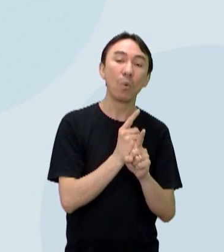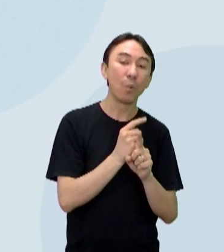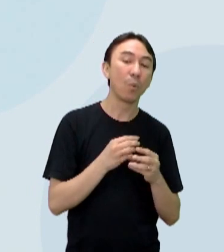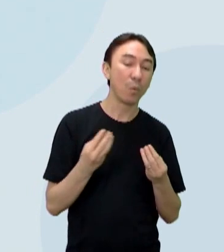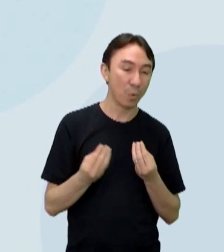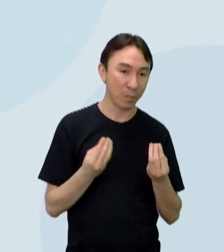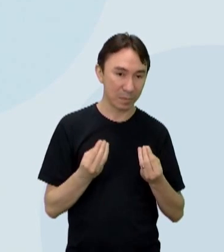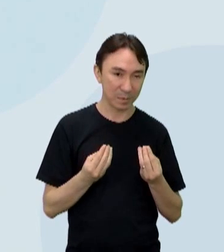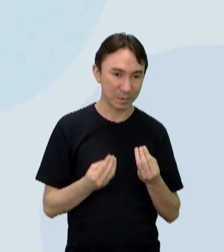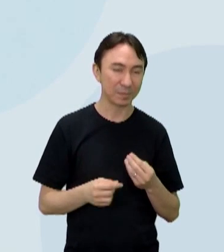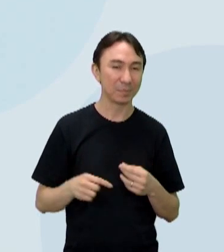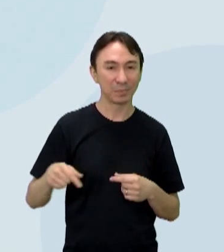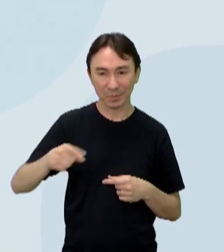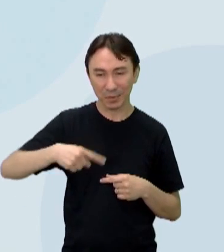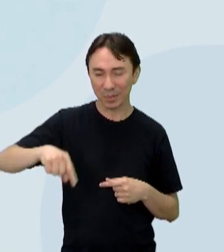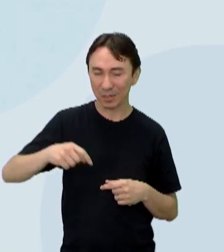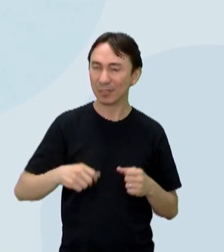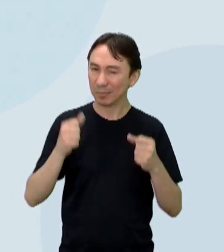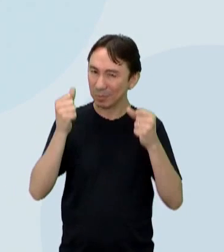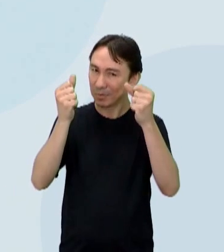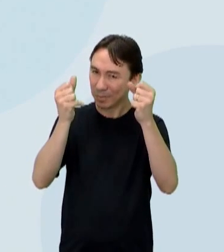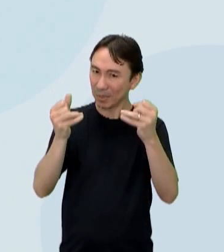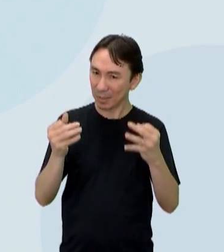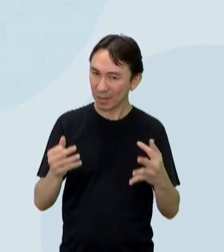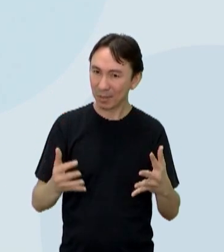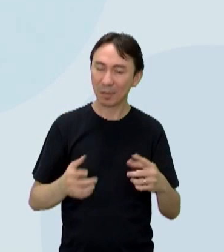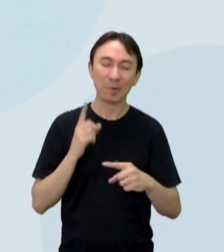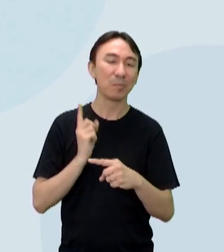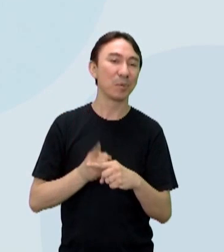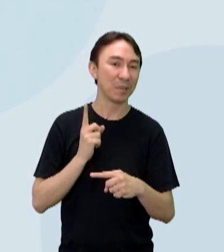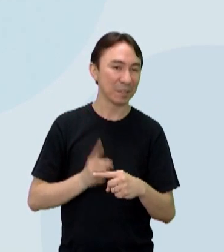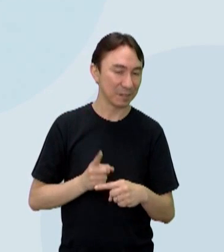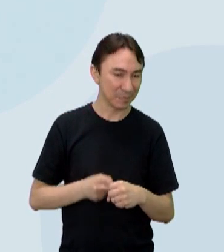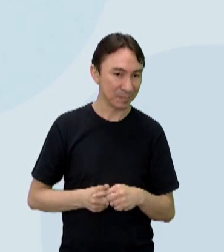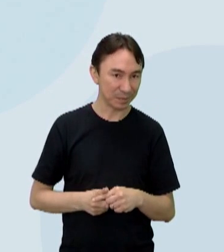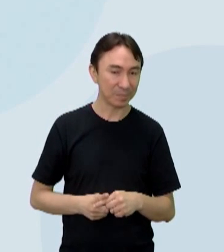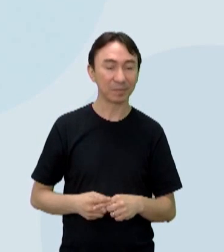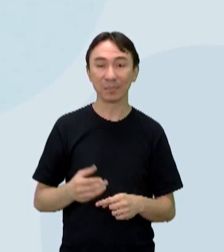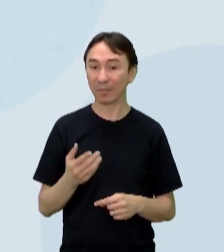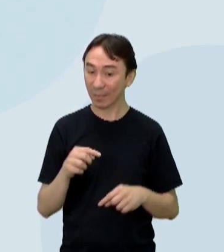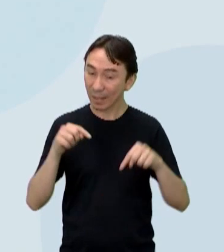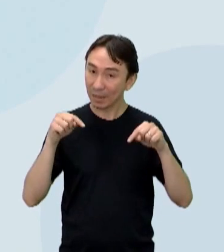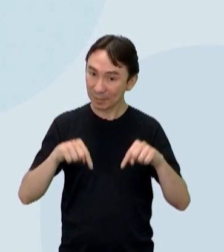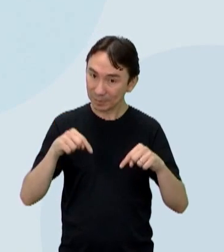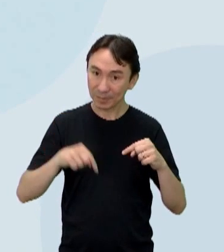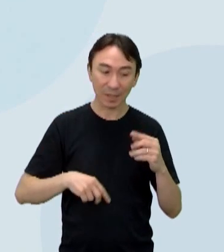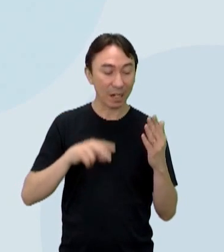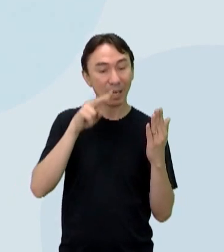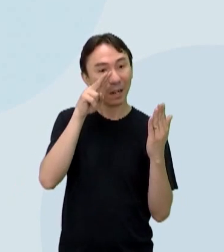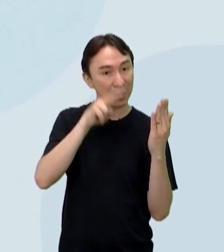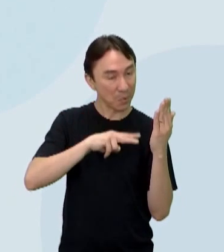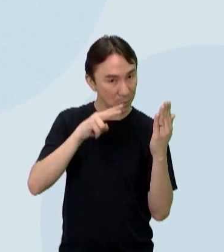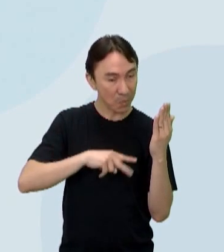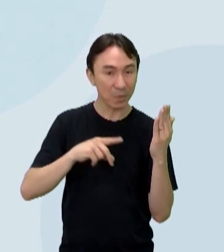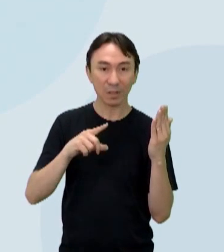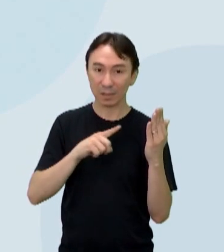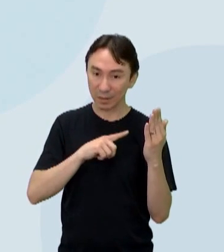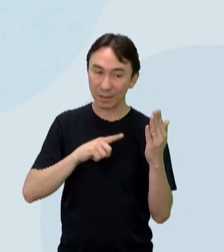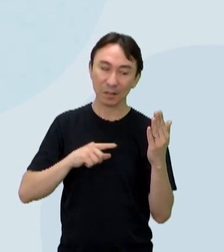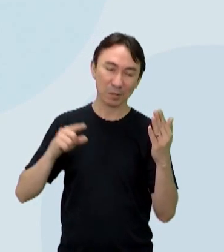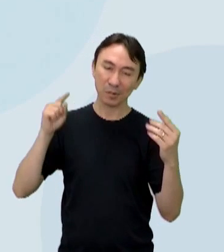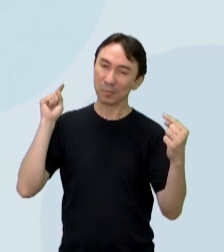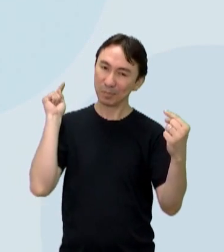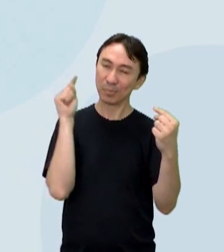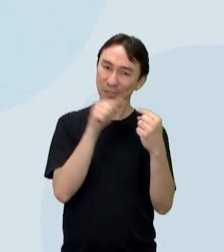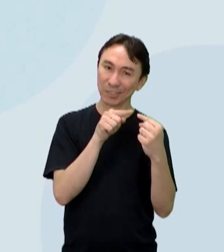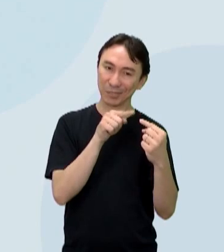A gente está reforçando isso, né, Elaine, para dizer para vocês que o objetivo da leitura em relação à primeira questão